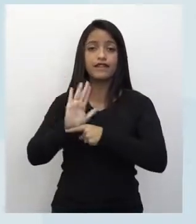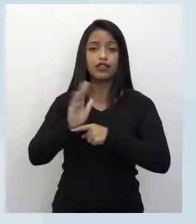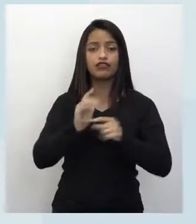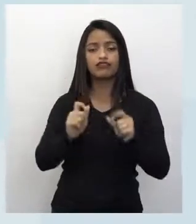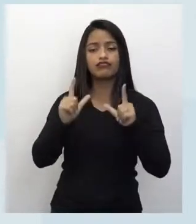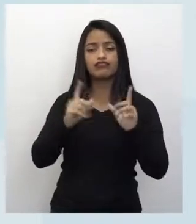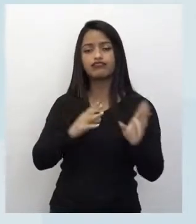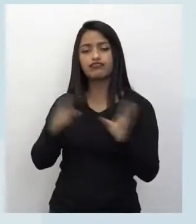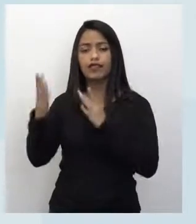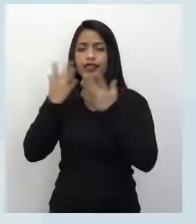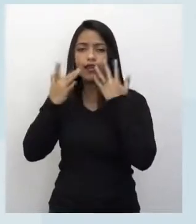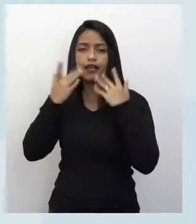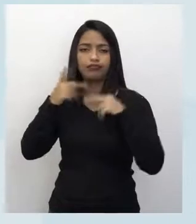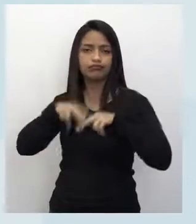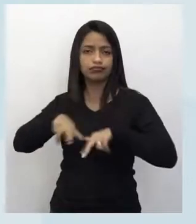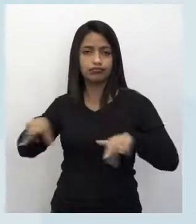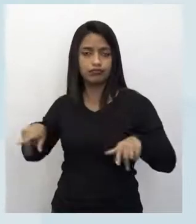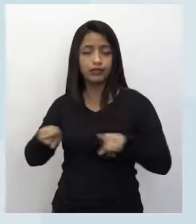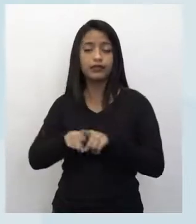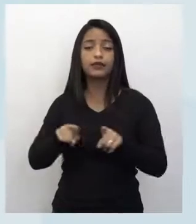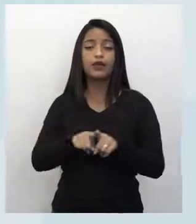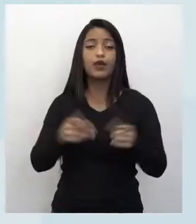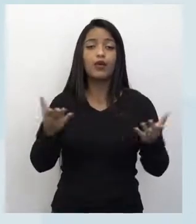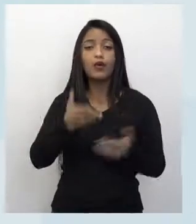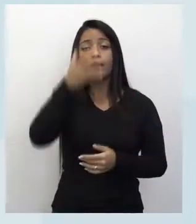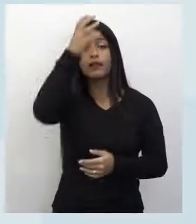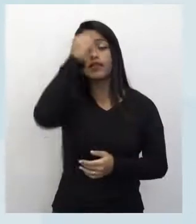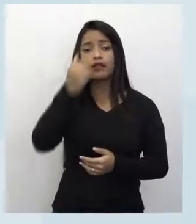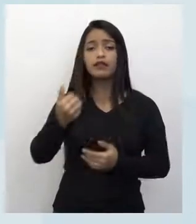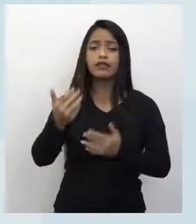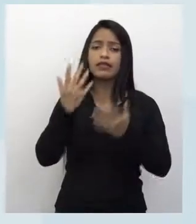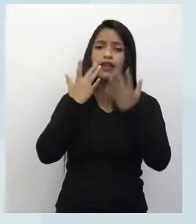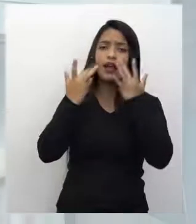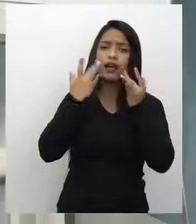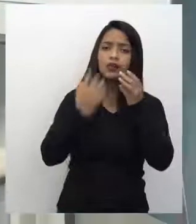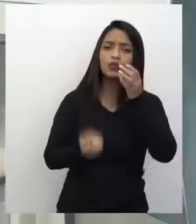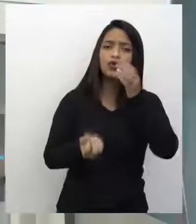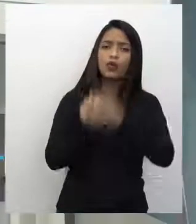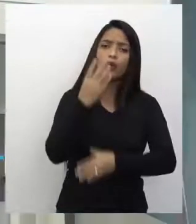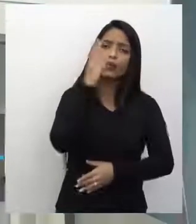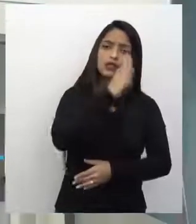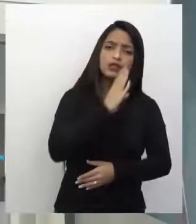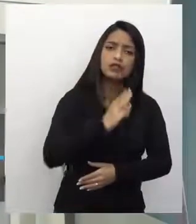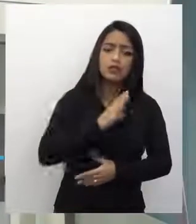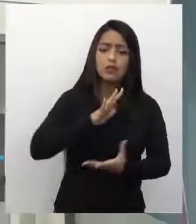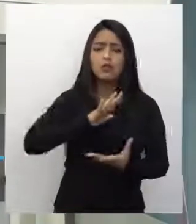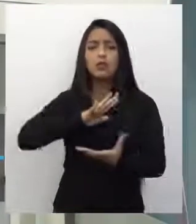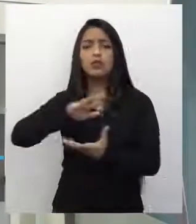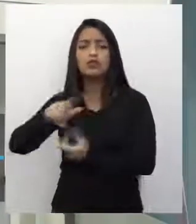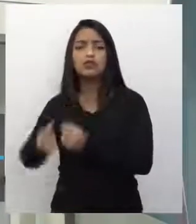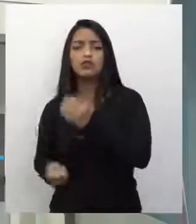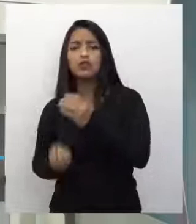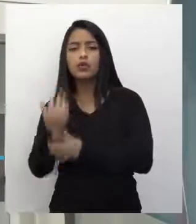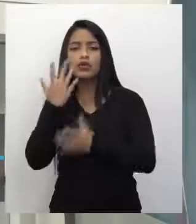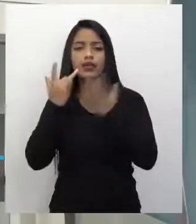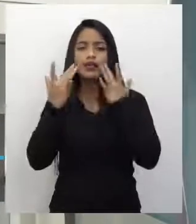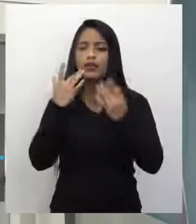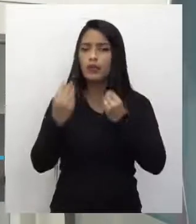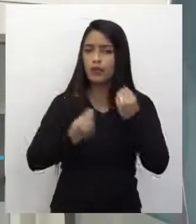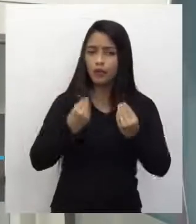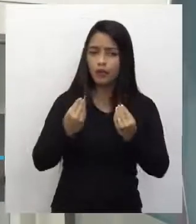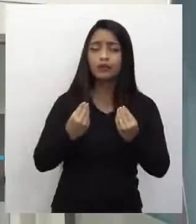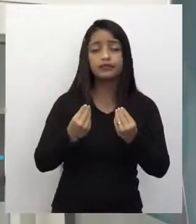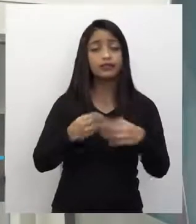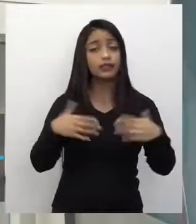e soubemos como surgiram o teatro e suas vertentes no Brasil e no mundo. Então, a partir de agora, nós vamos falar de